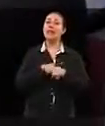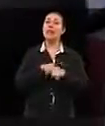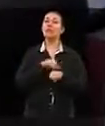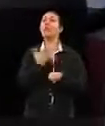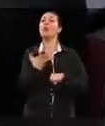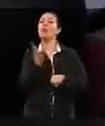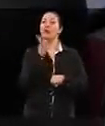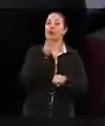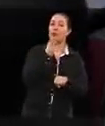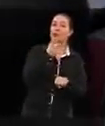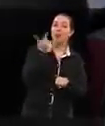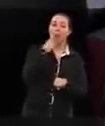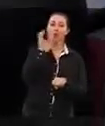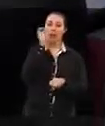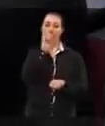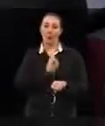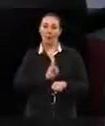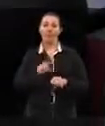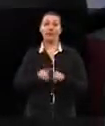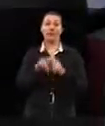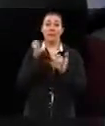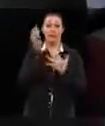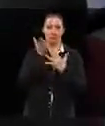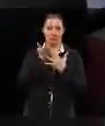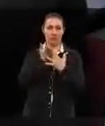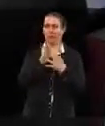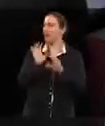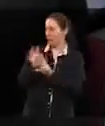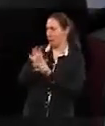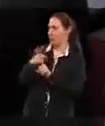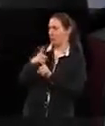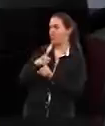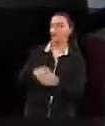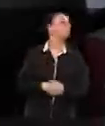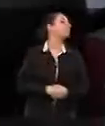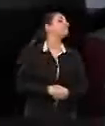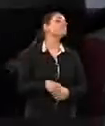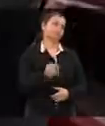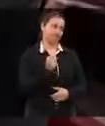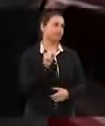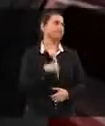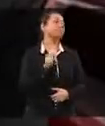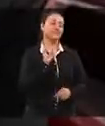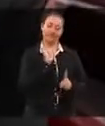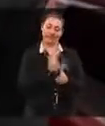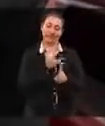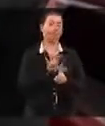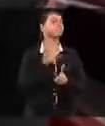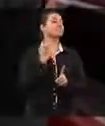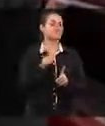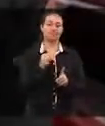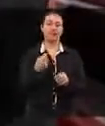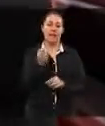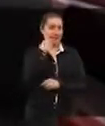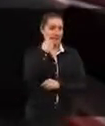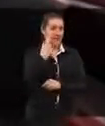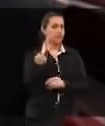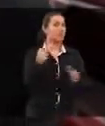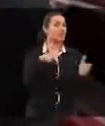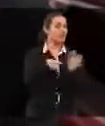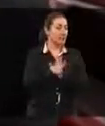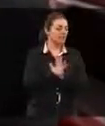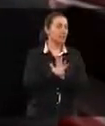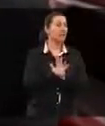tempo do emagrecimento, tempo nas refeições. Tudo influencia? Sim. Bem interessante também essa sua